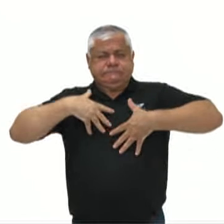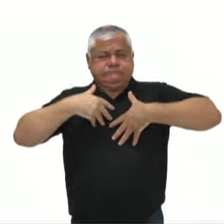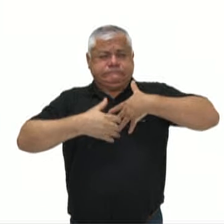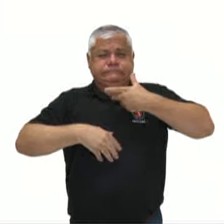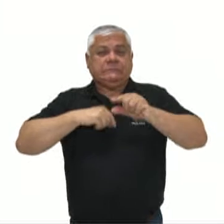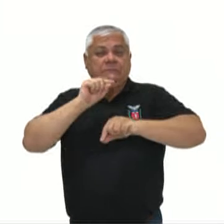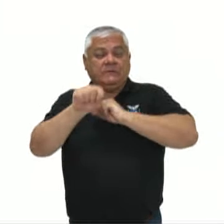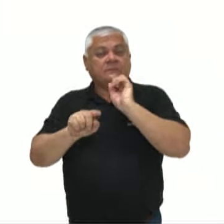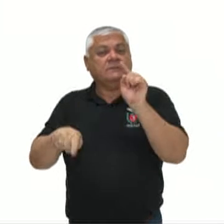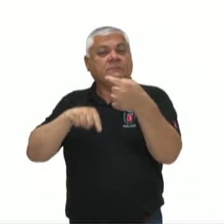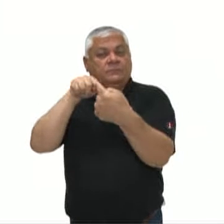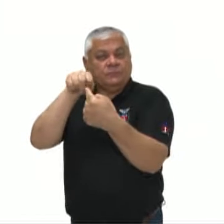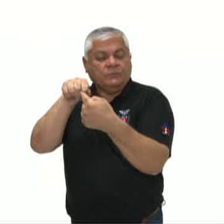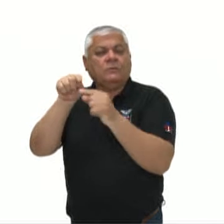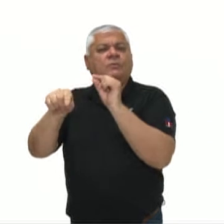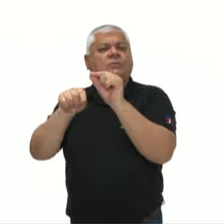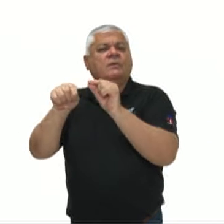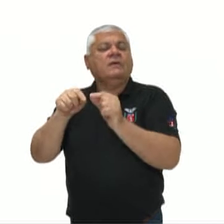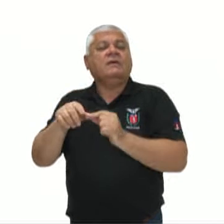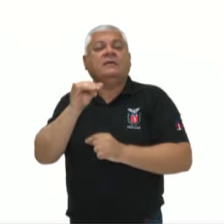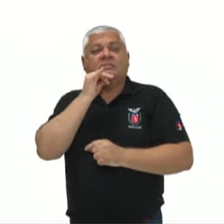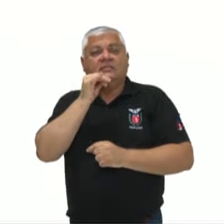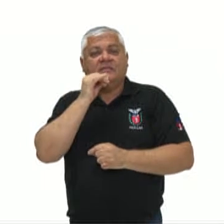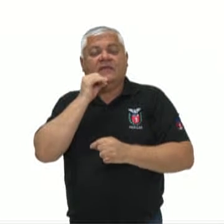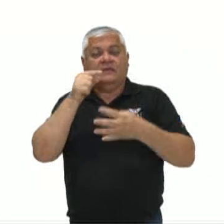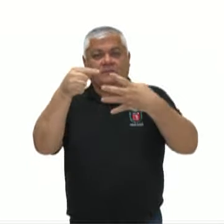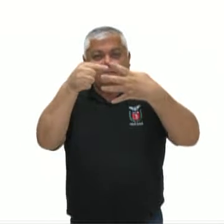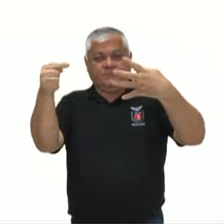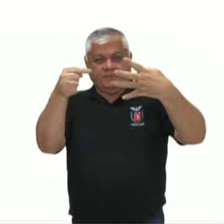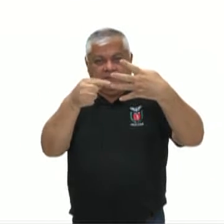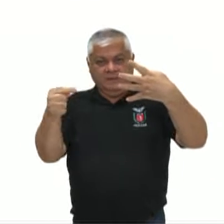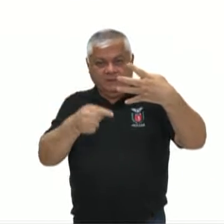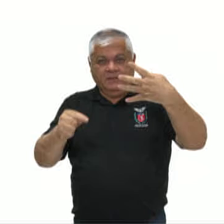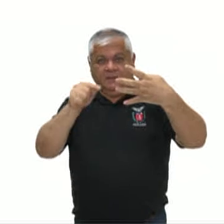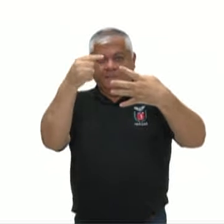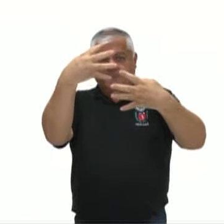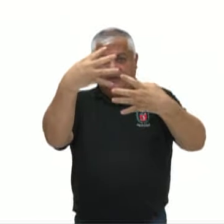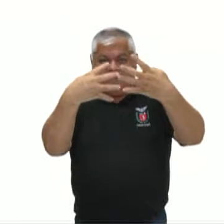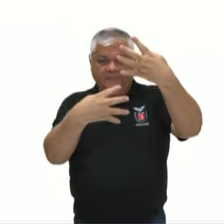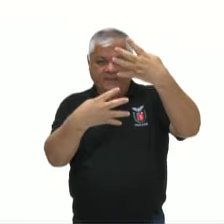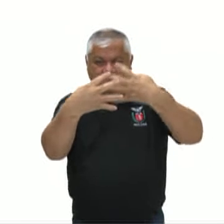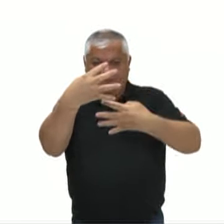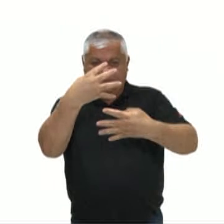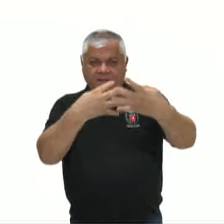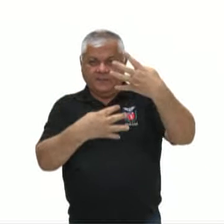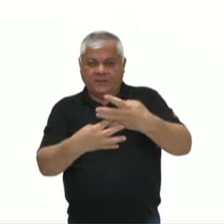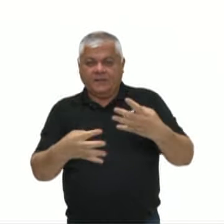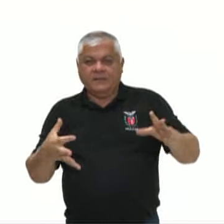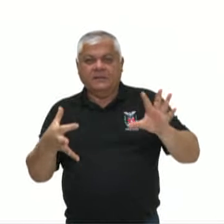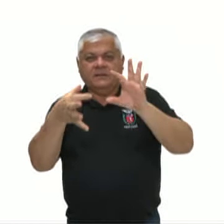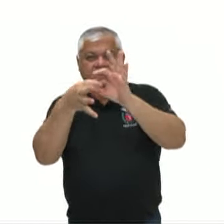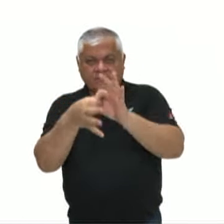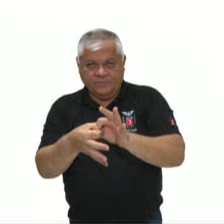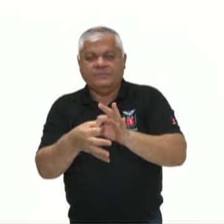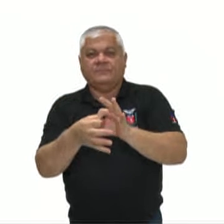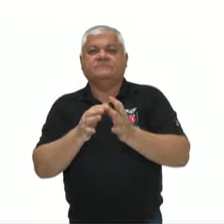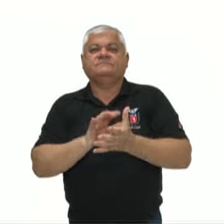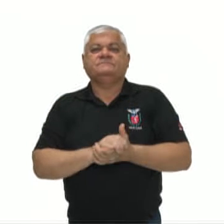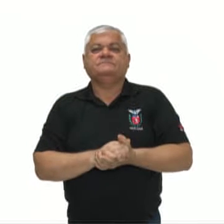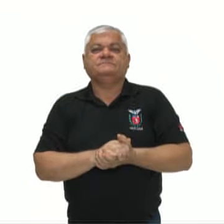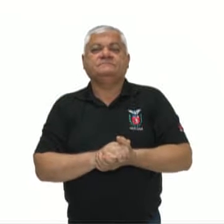de sentido do soneto. Nos quartetos, que palavras dialogam sonoramente com este